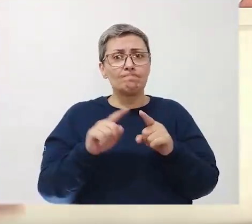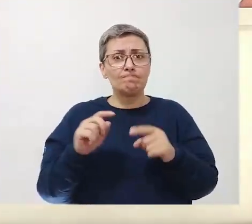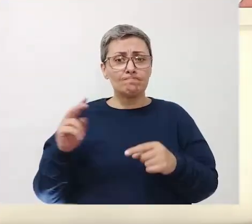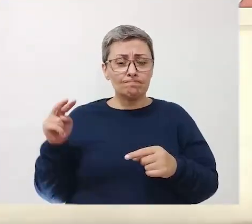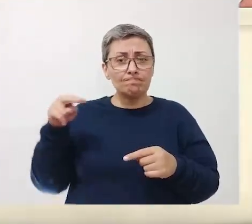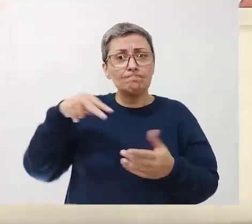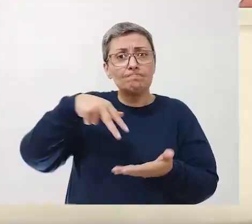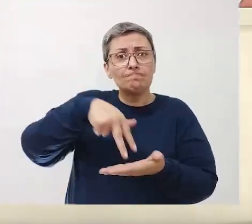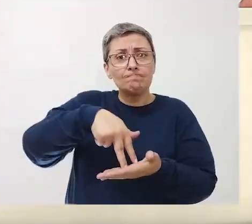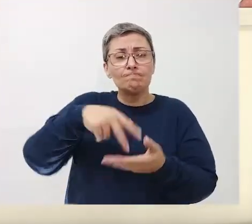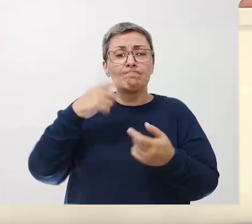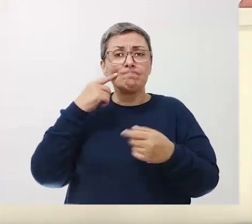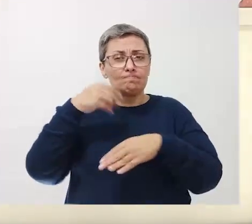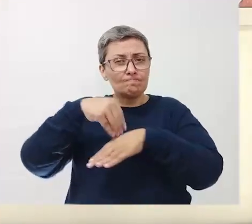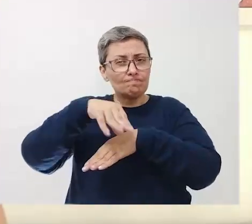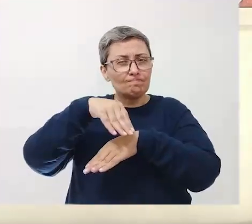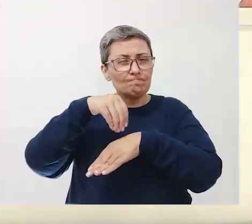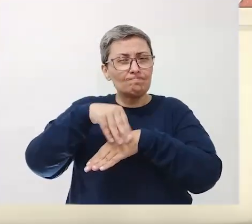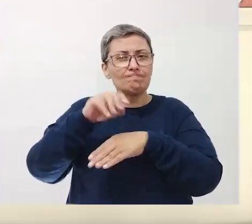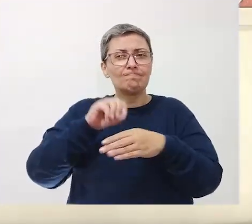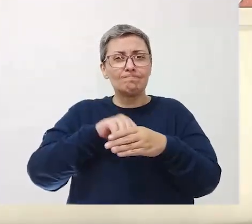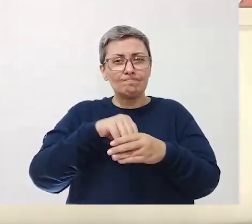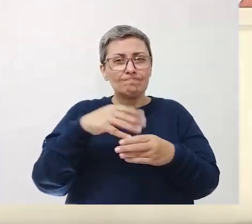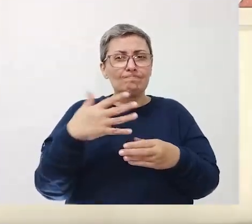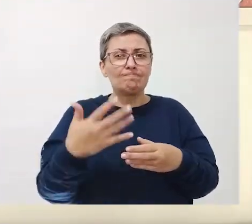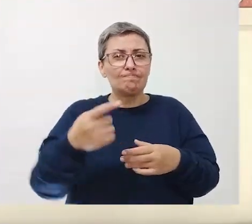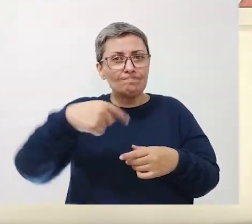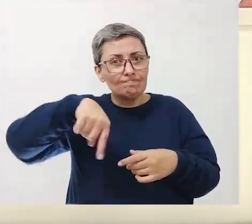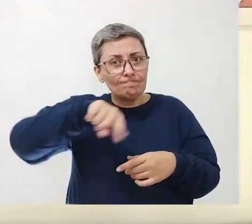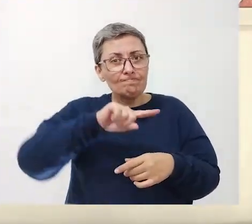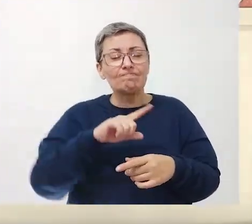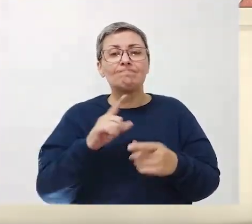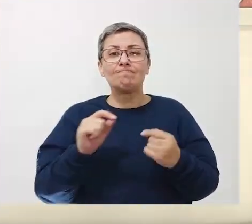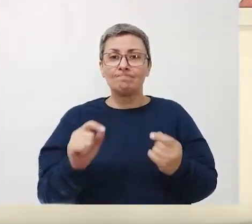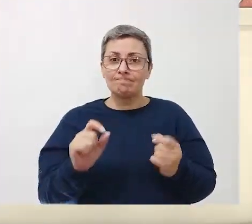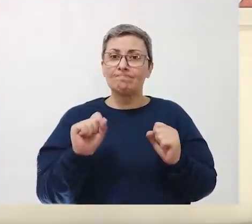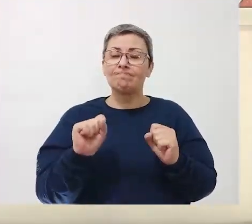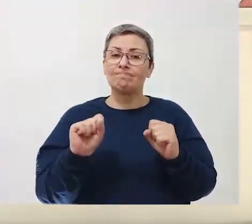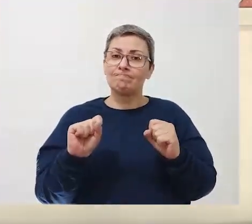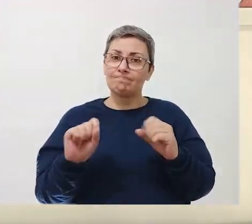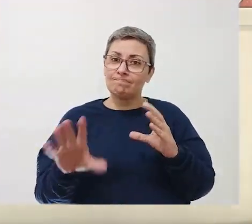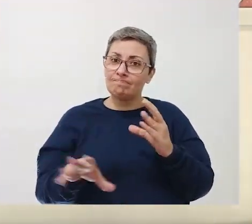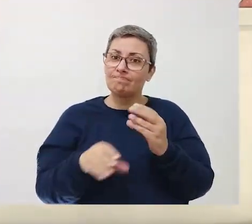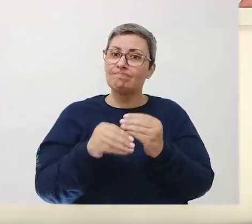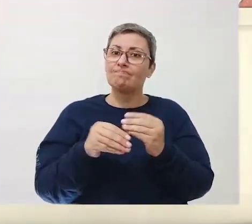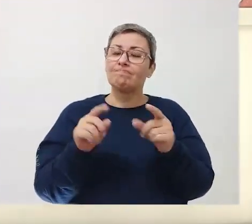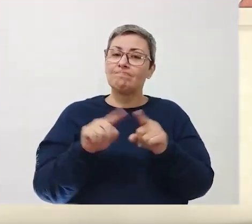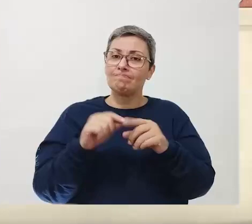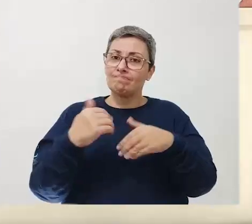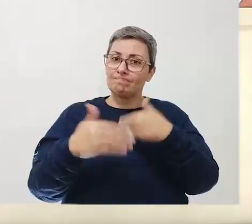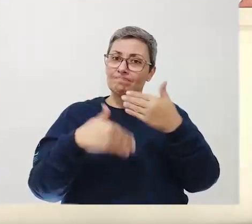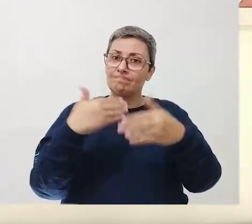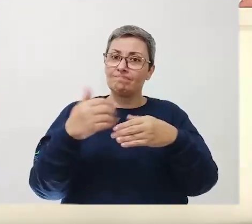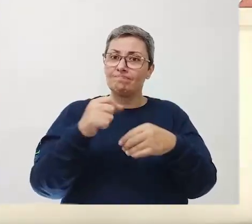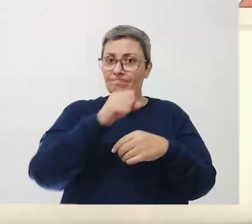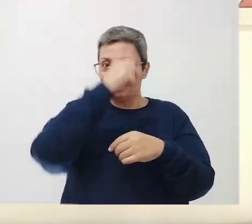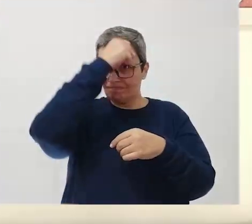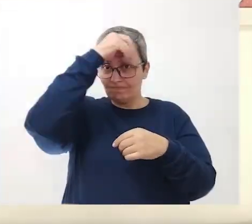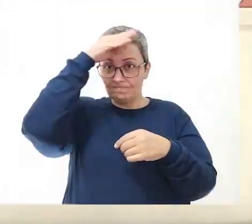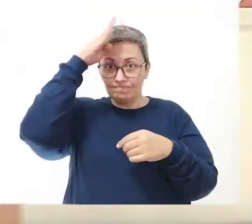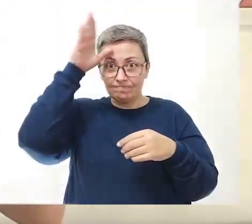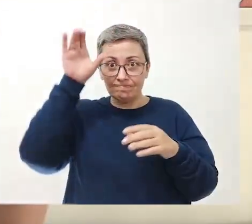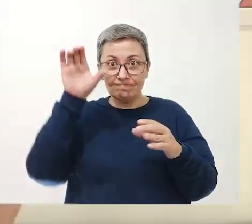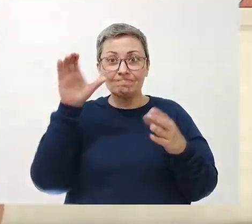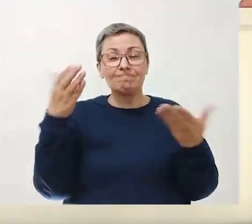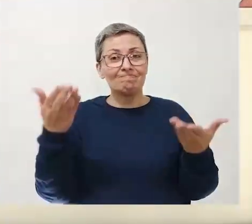um conteúdo aí para vocês que pode contribuir no processo de alfabetização. Muito legal! Na